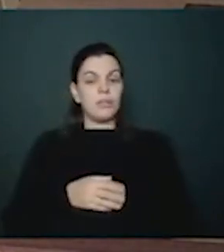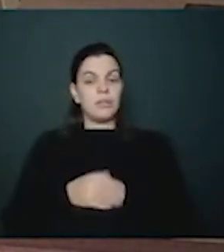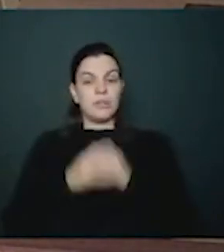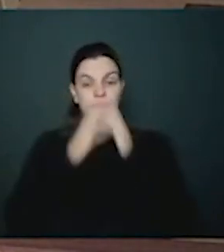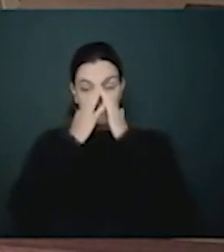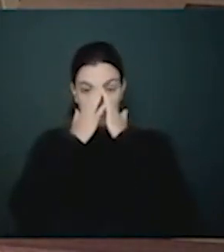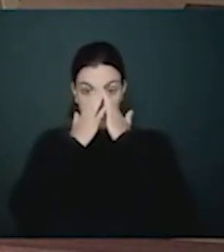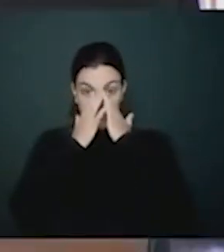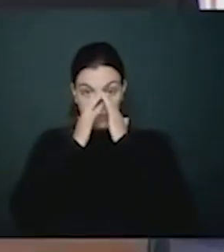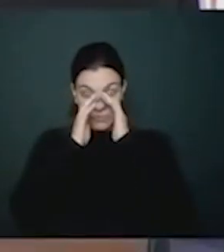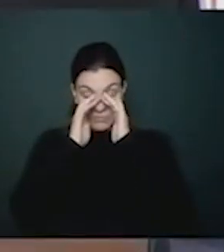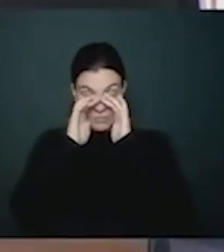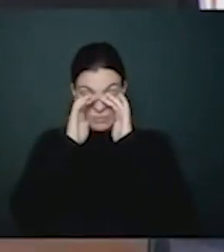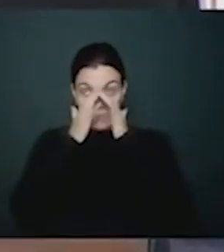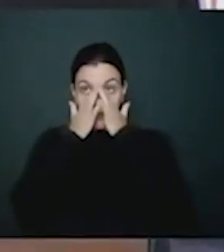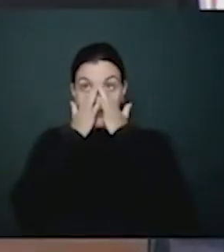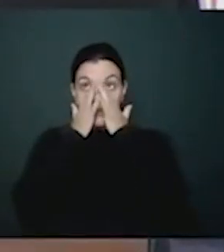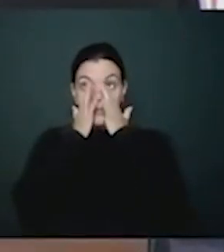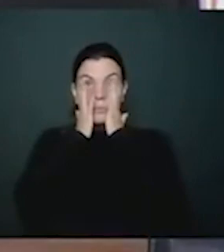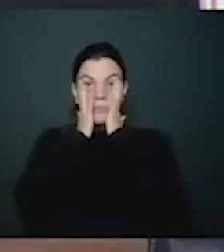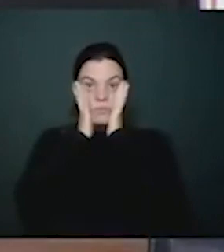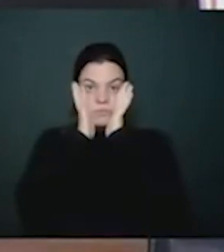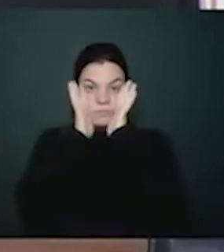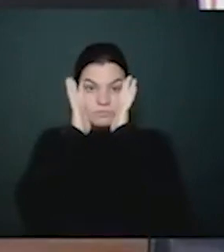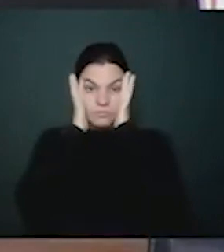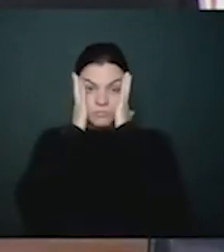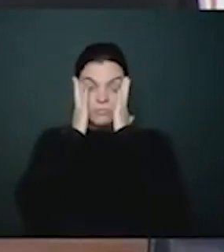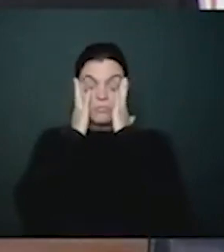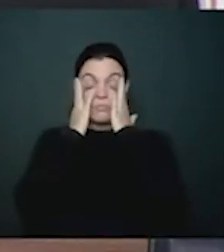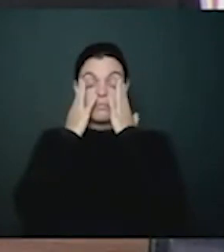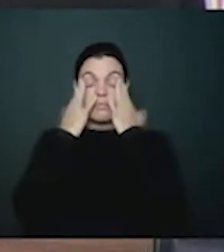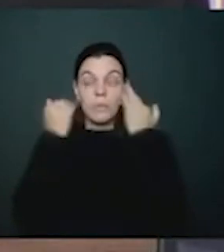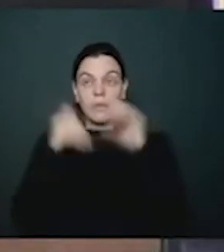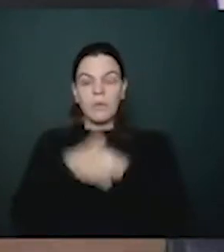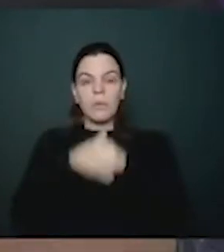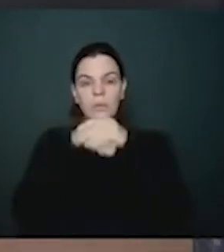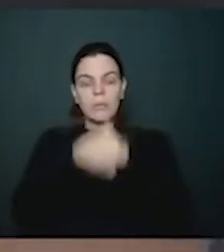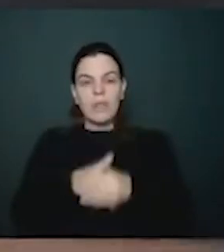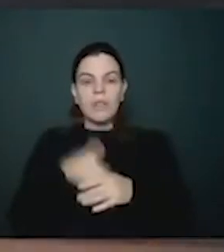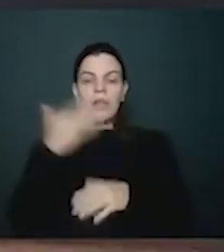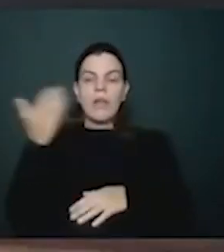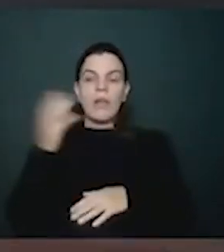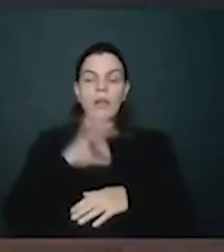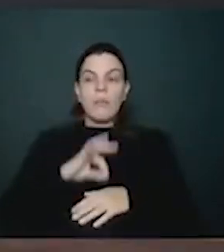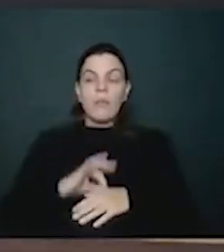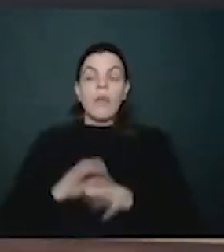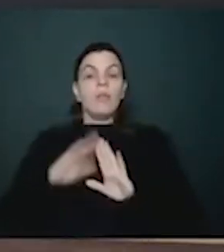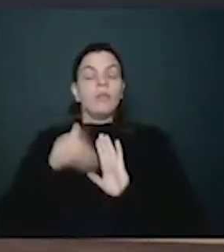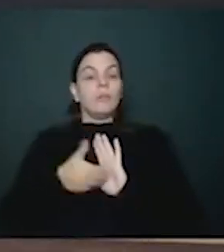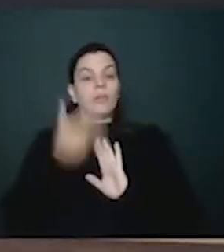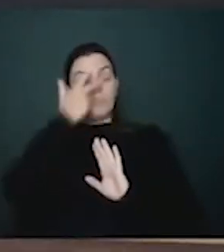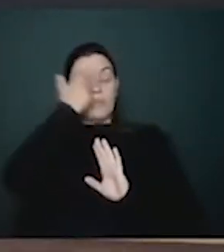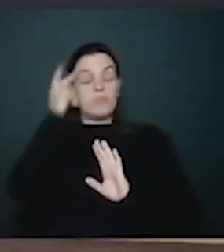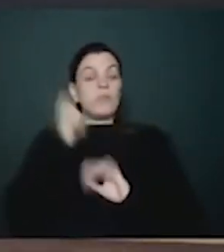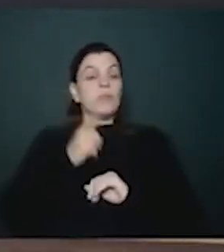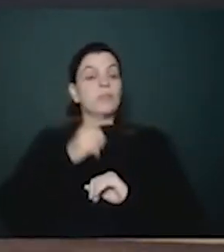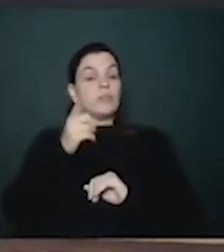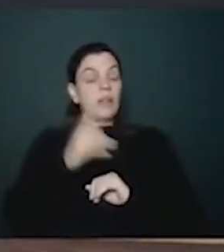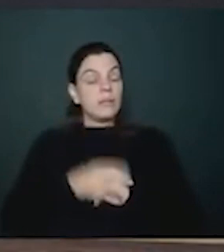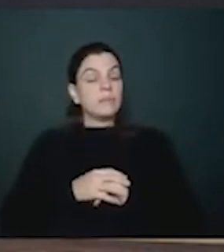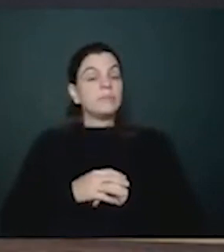A cumprimentar Padre Paulo, extensivamente, todos os movimentos daquela paróquia. Podemos dizer que o portão